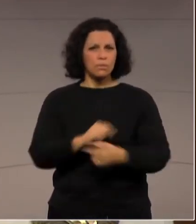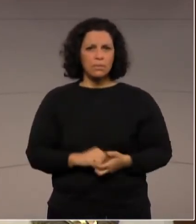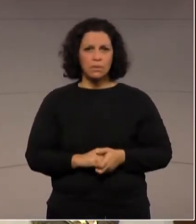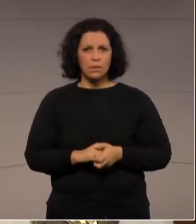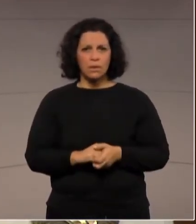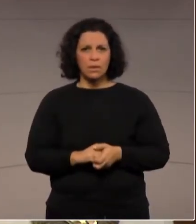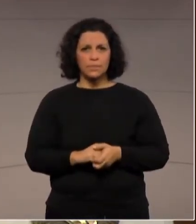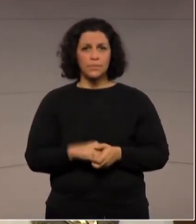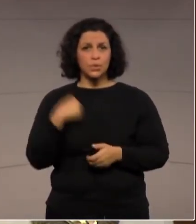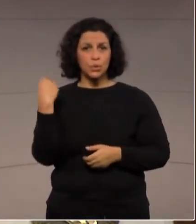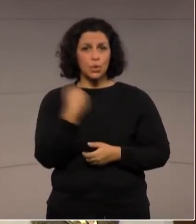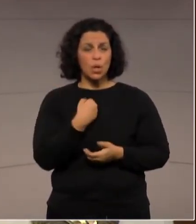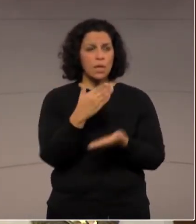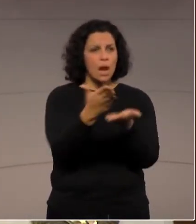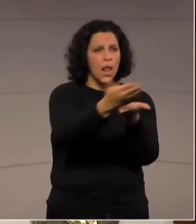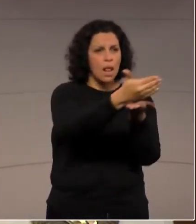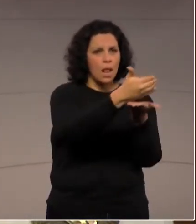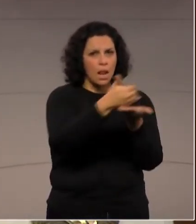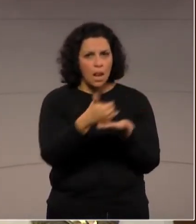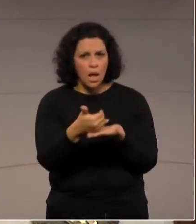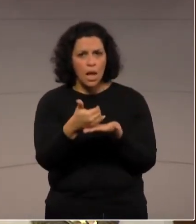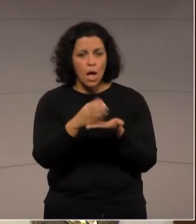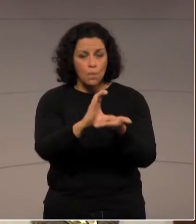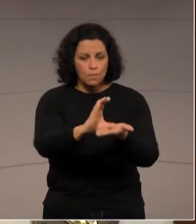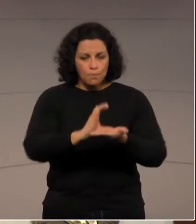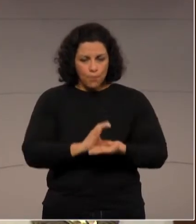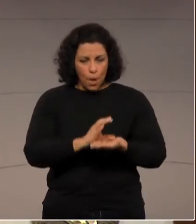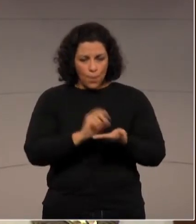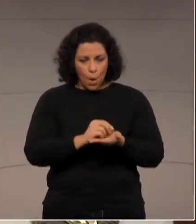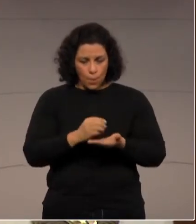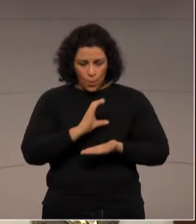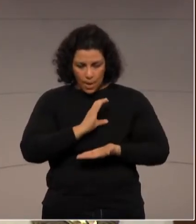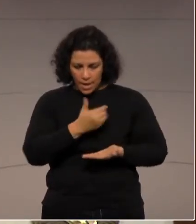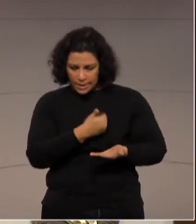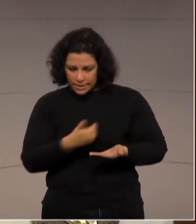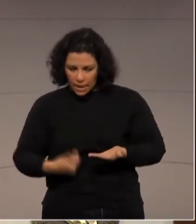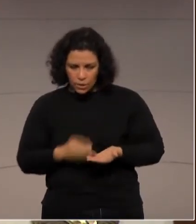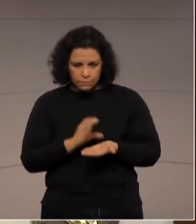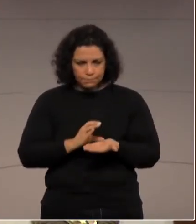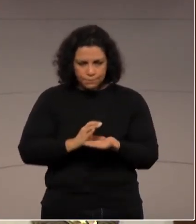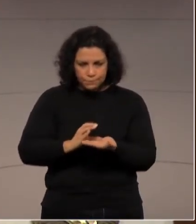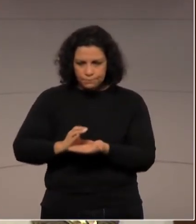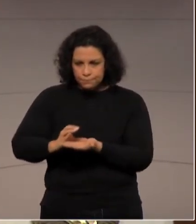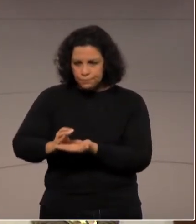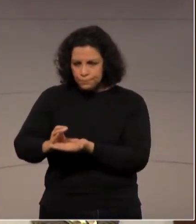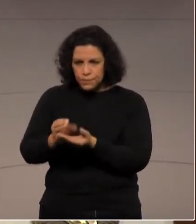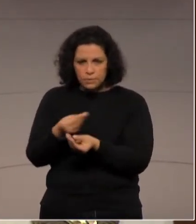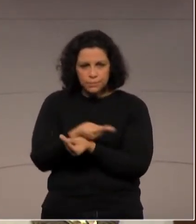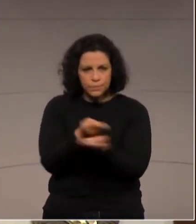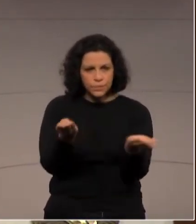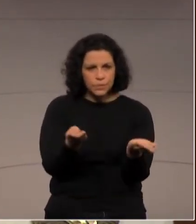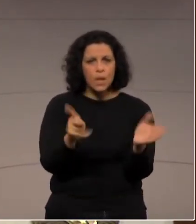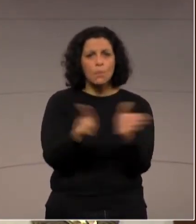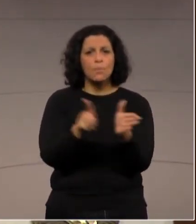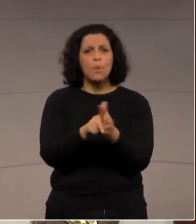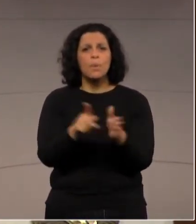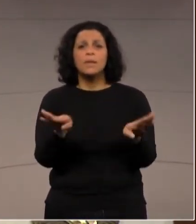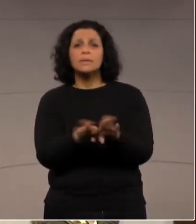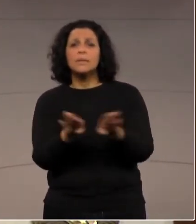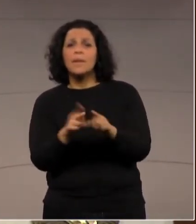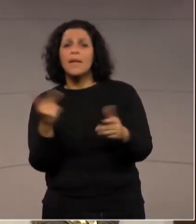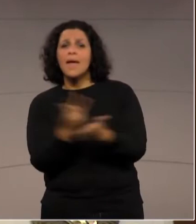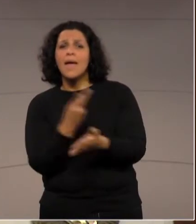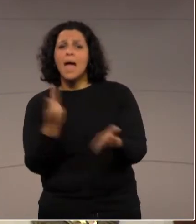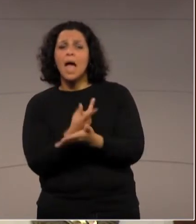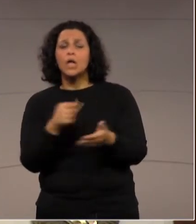que é uma vez de arrecadar trazer para si e repartir fazer distribuição de renda e com ele é corrigir as mazelas